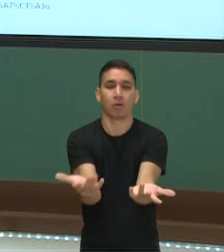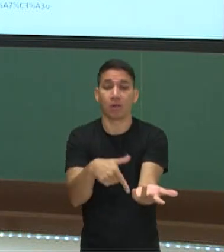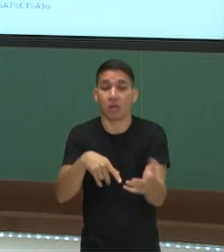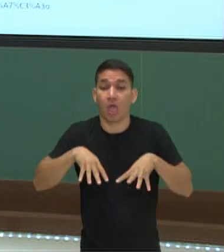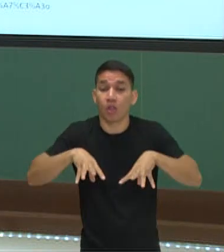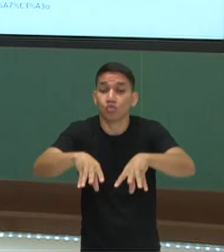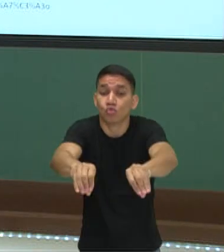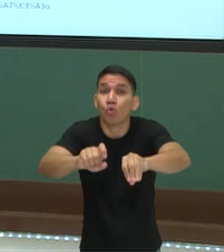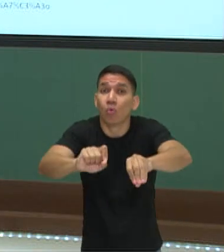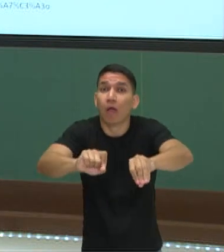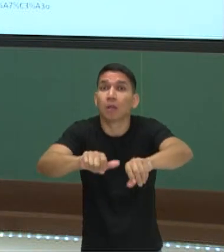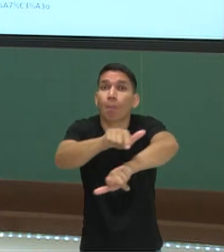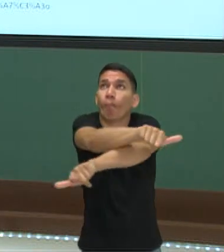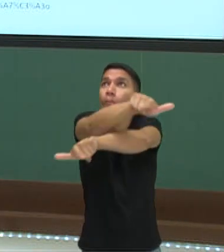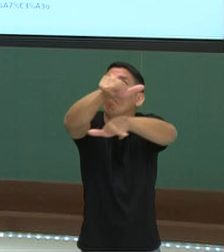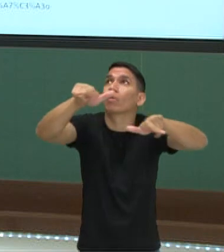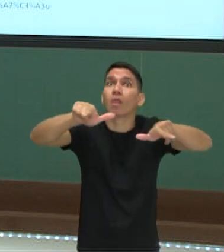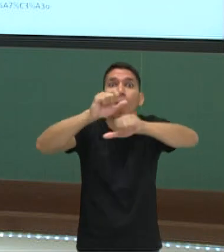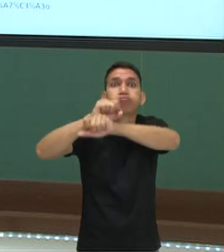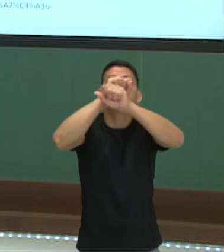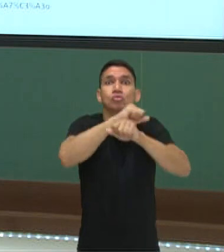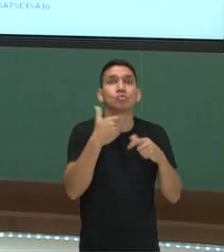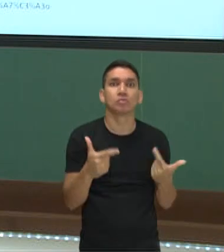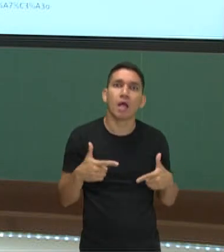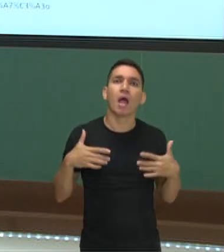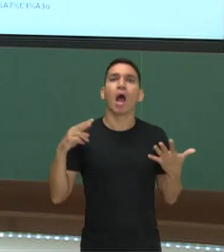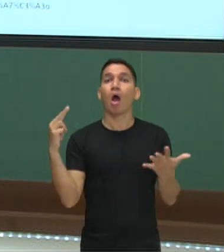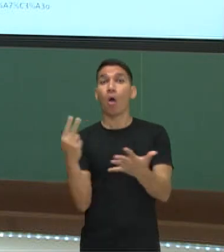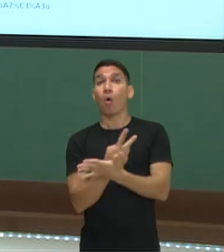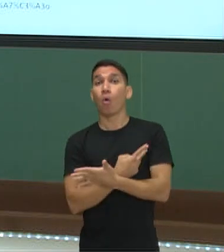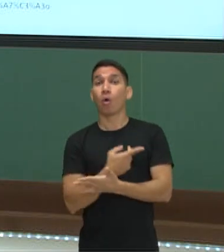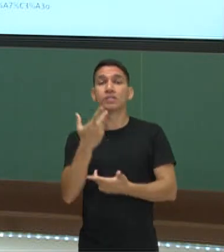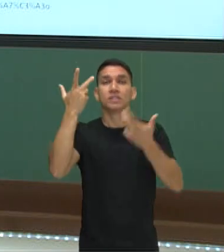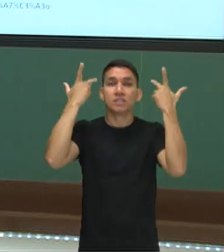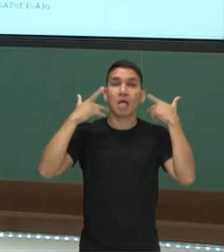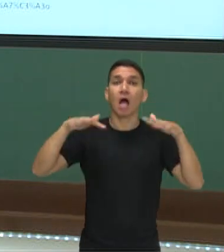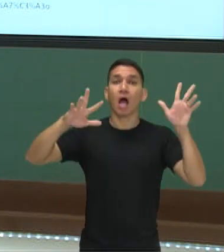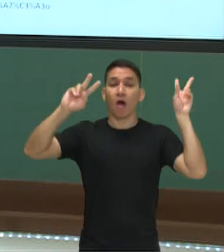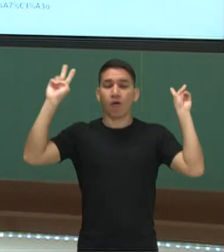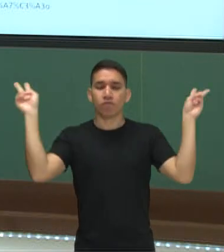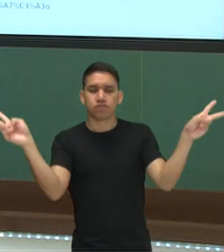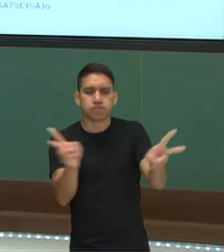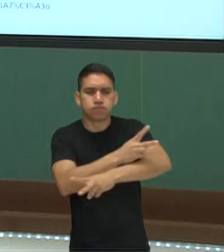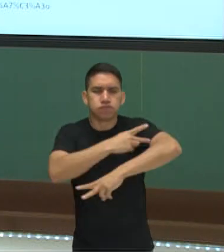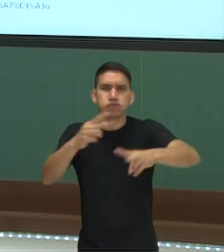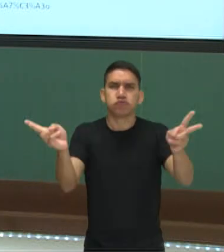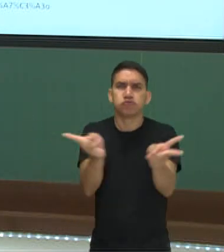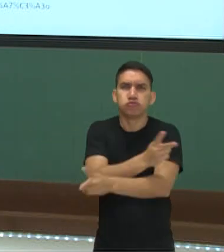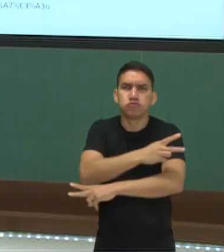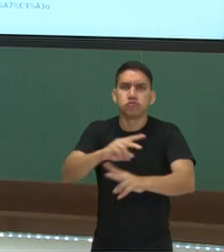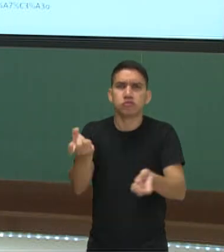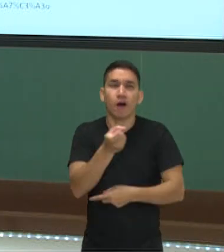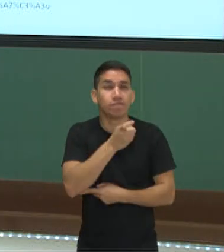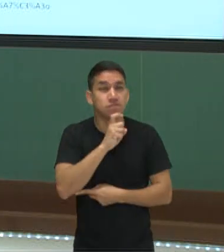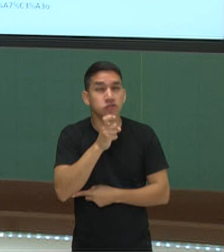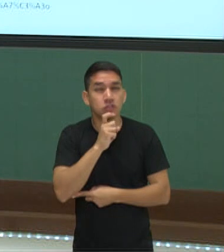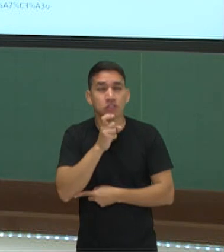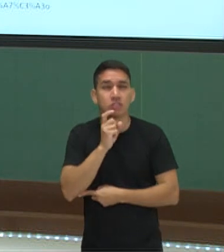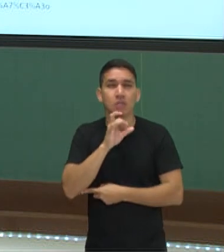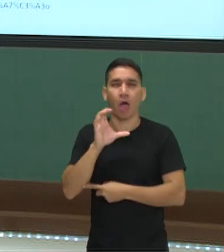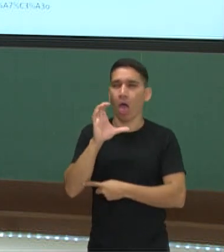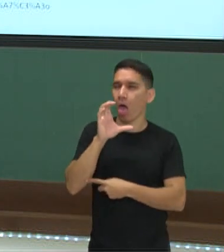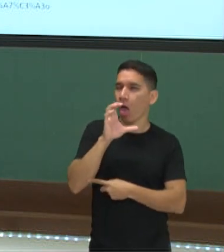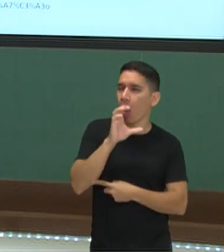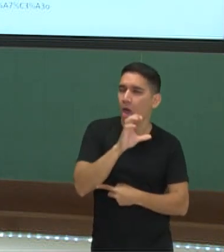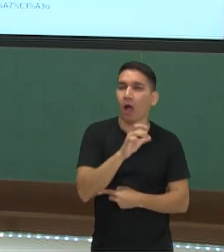Se eu deixo ele exposto, as intempéries da natureza, o vento, o frio, o